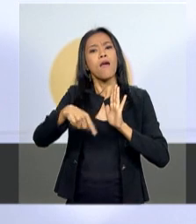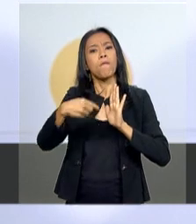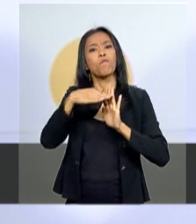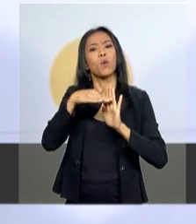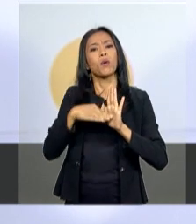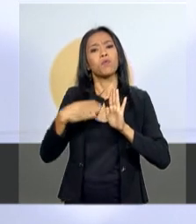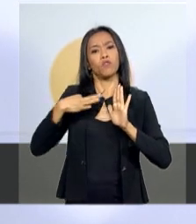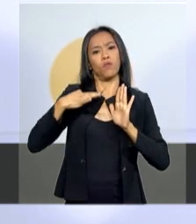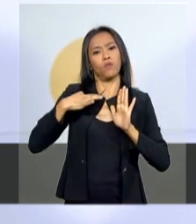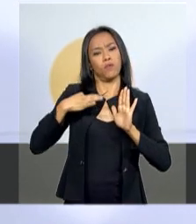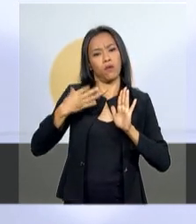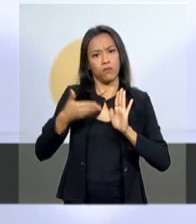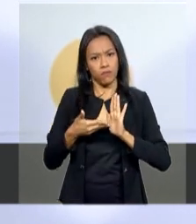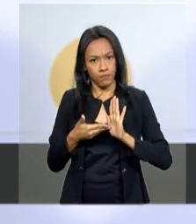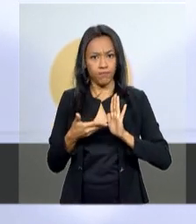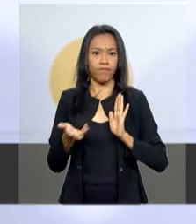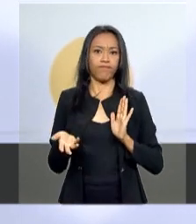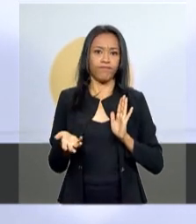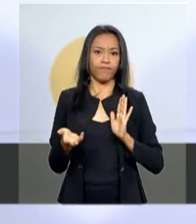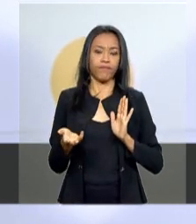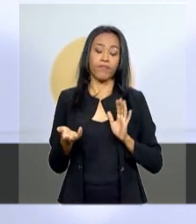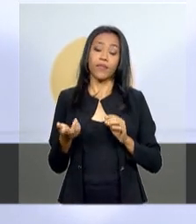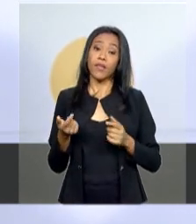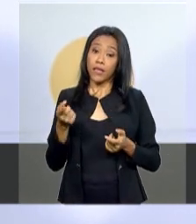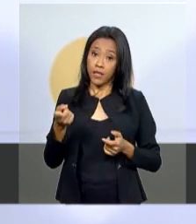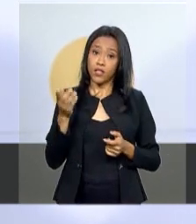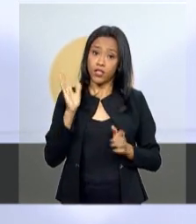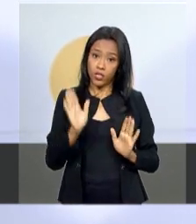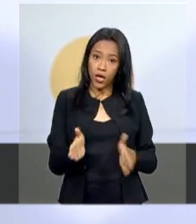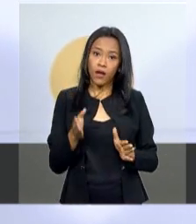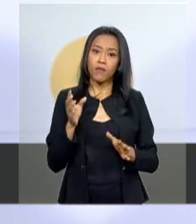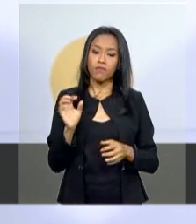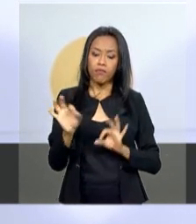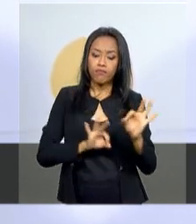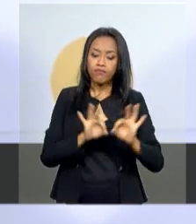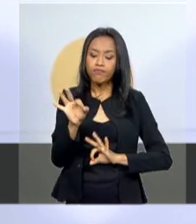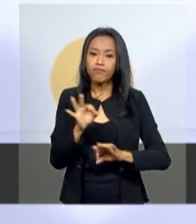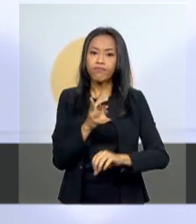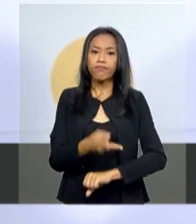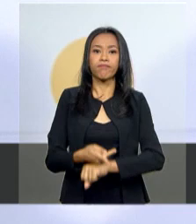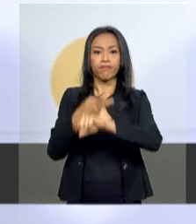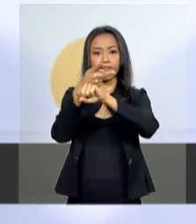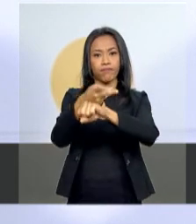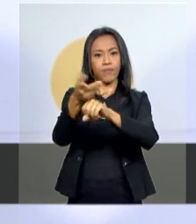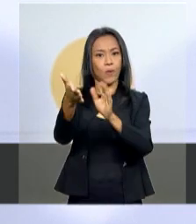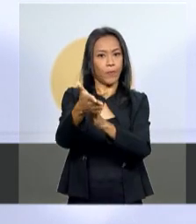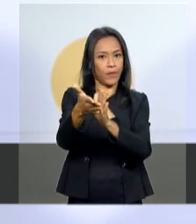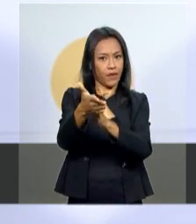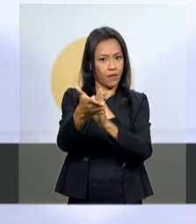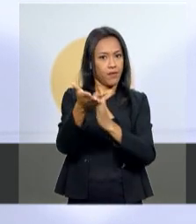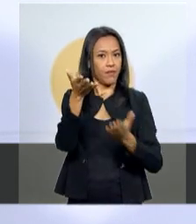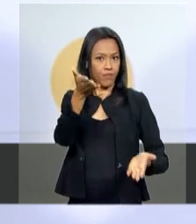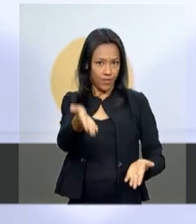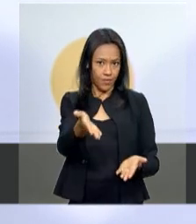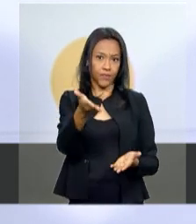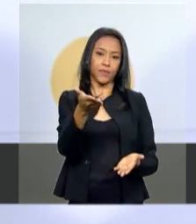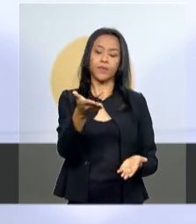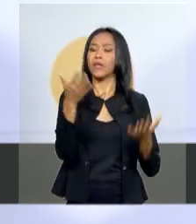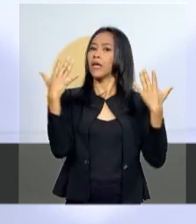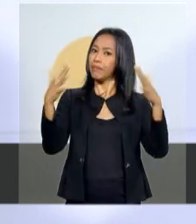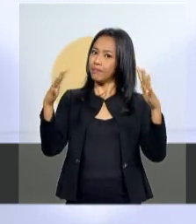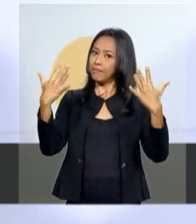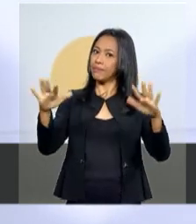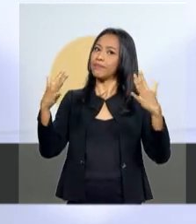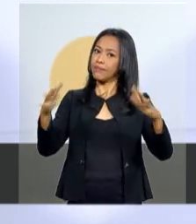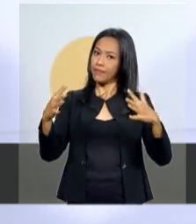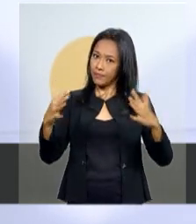né veja que nós instituímos um prêmio é extremo viva voluntário é